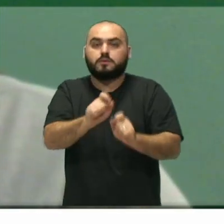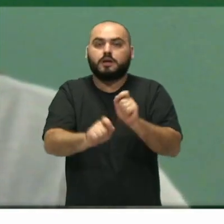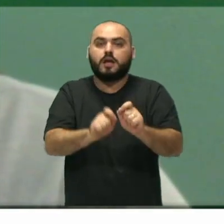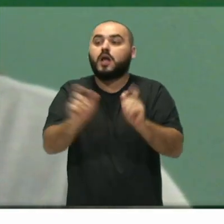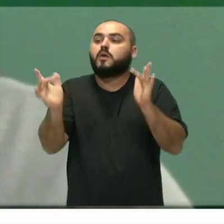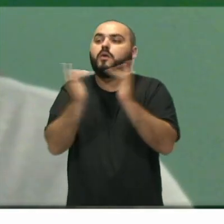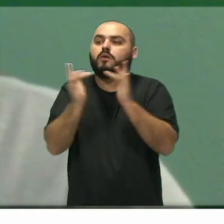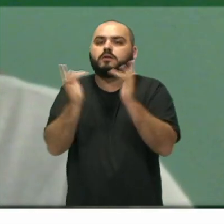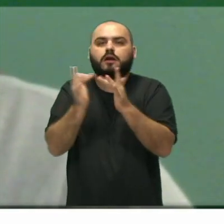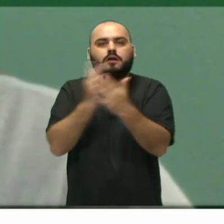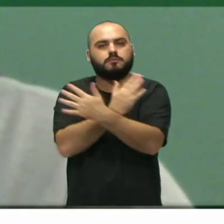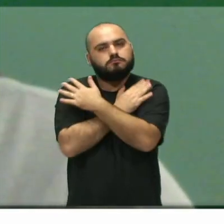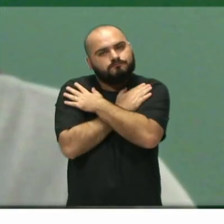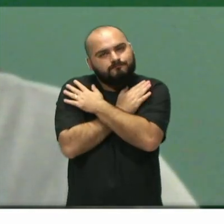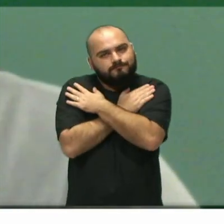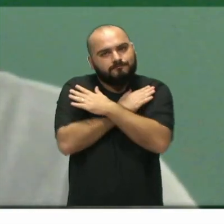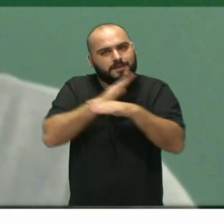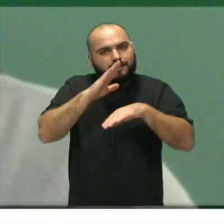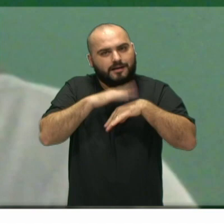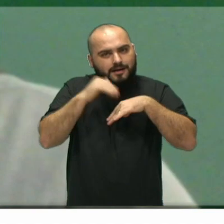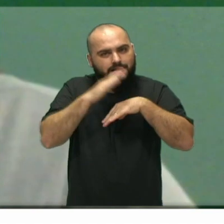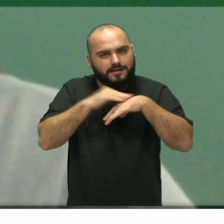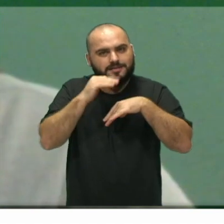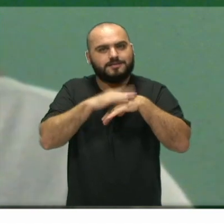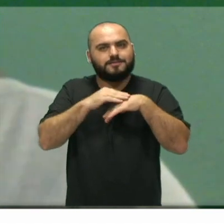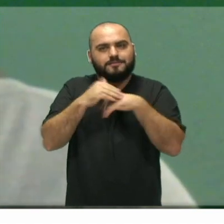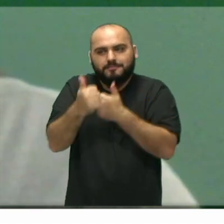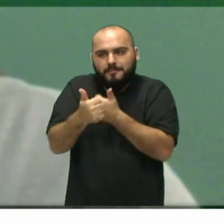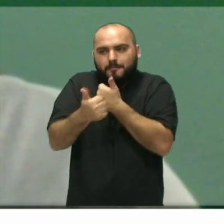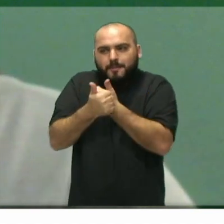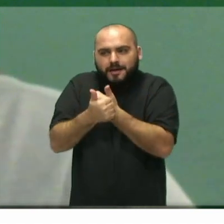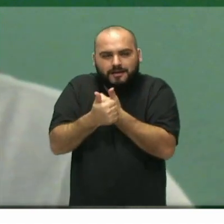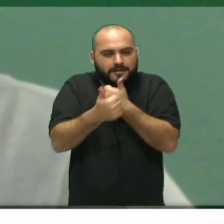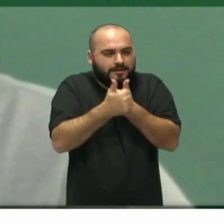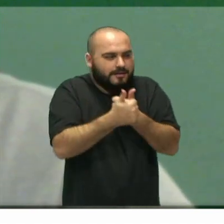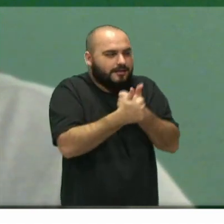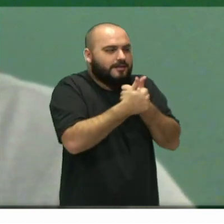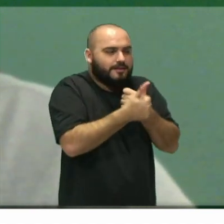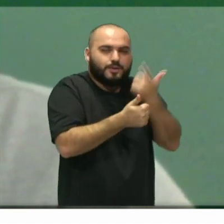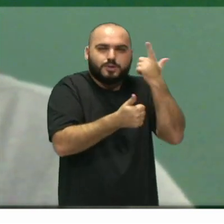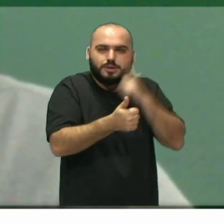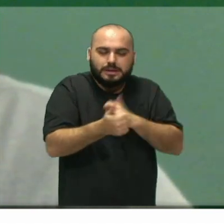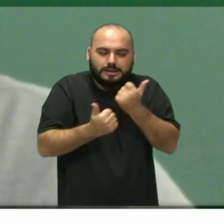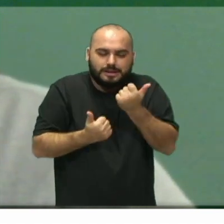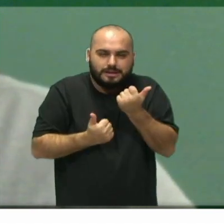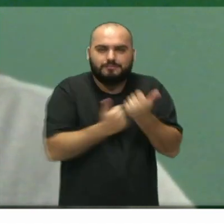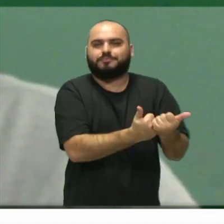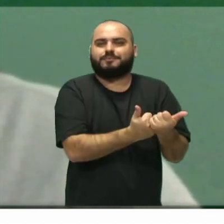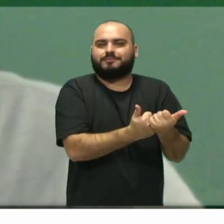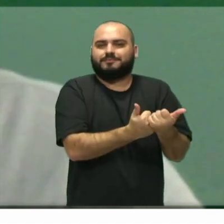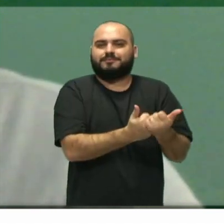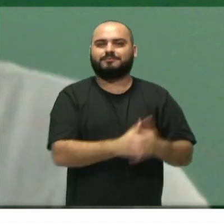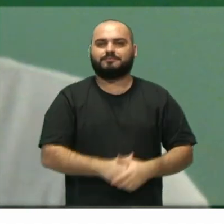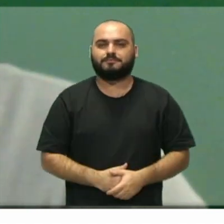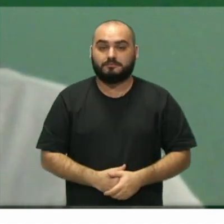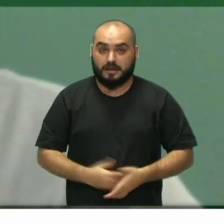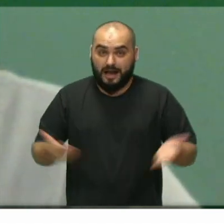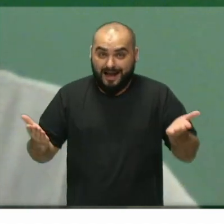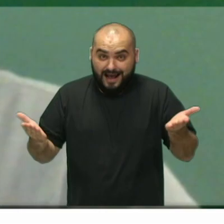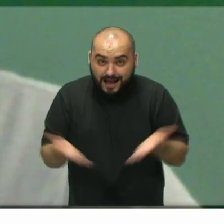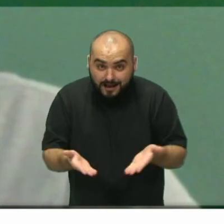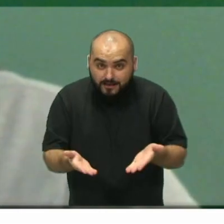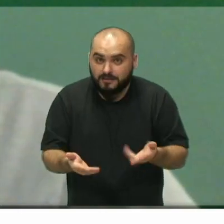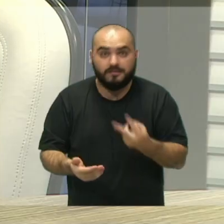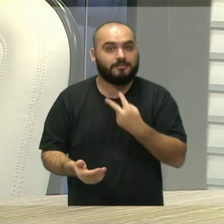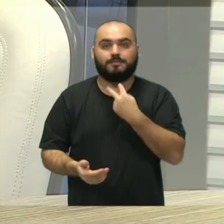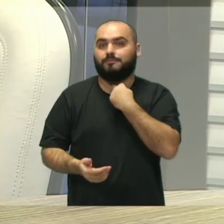contato físico, o carinho, a proximidade para poder dar apoio a essas pessoas. Coisa que agora a gente